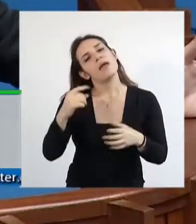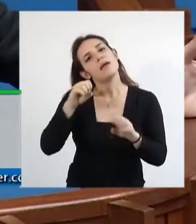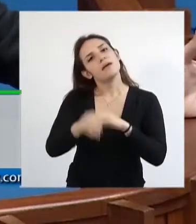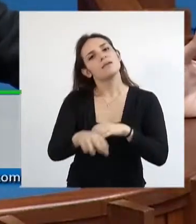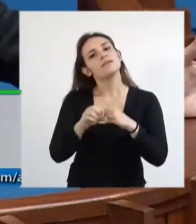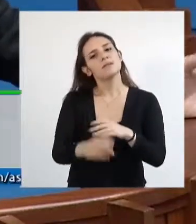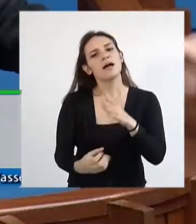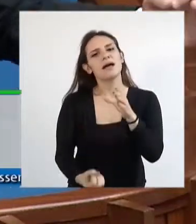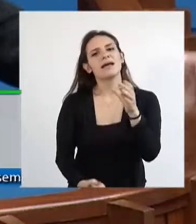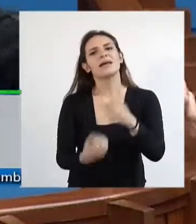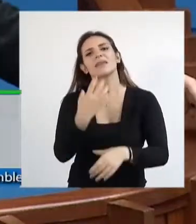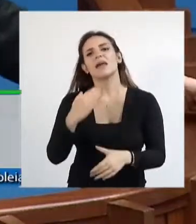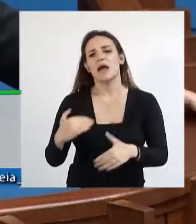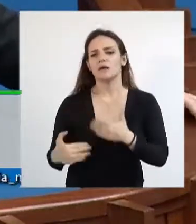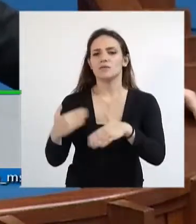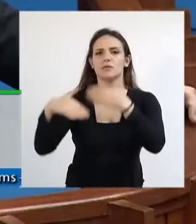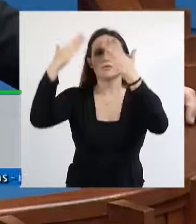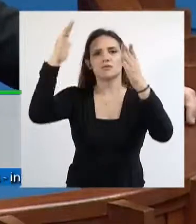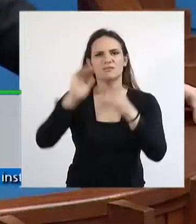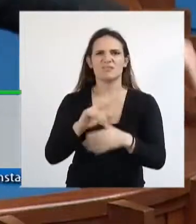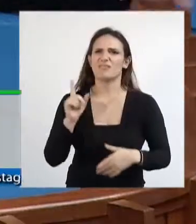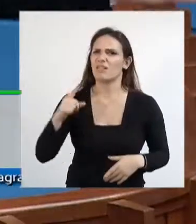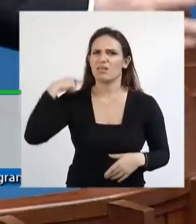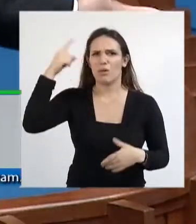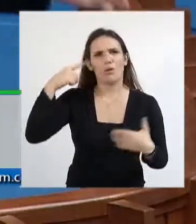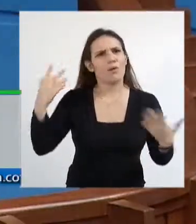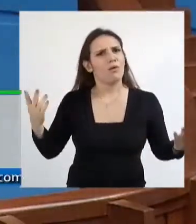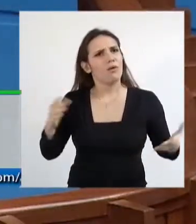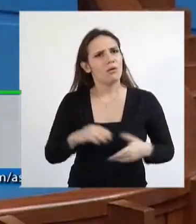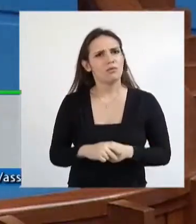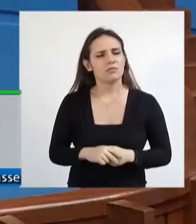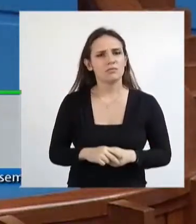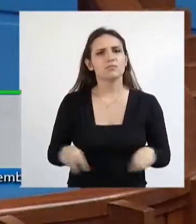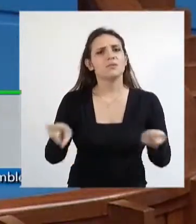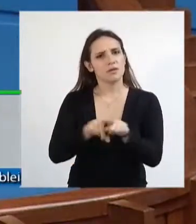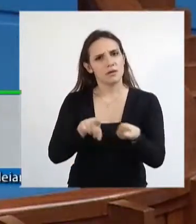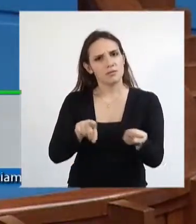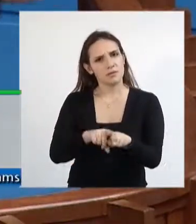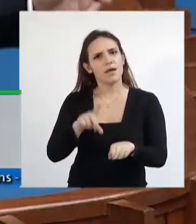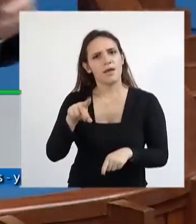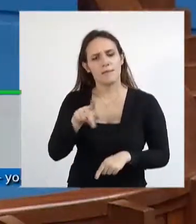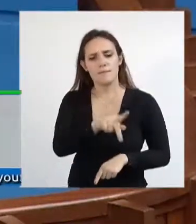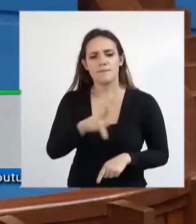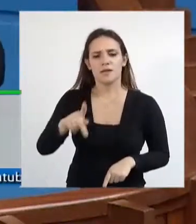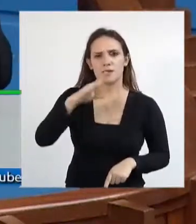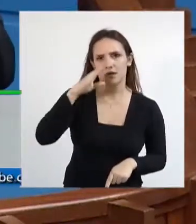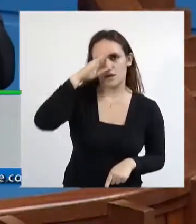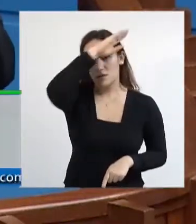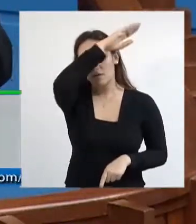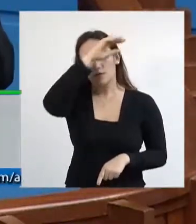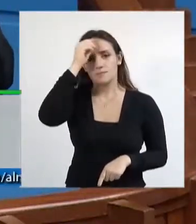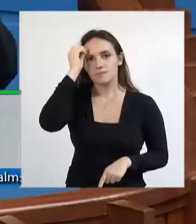São questões absurdas. Inclusive o presidente Bolsonaro,